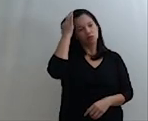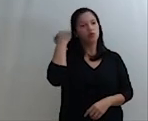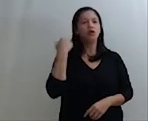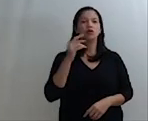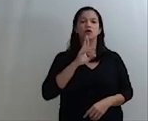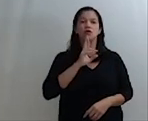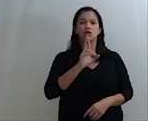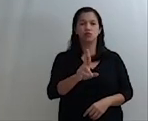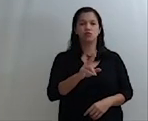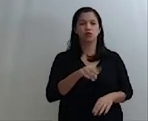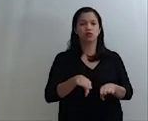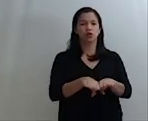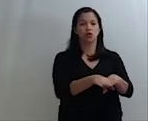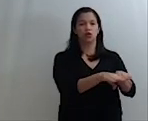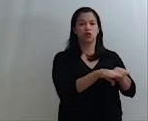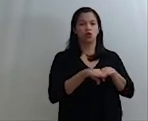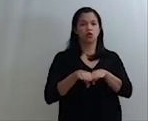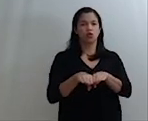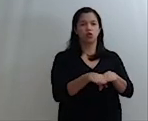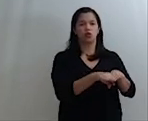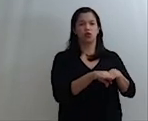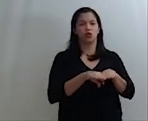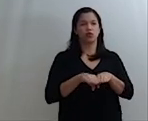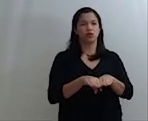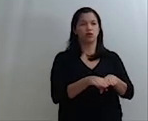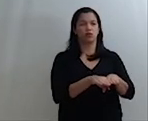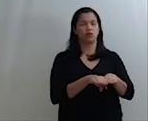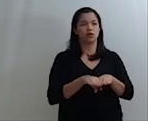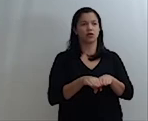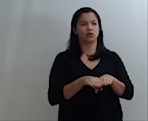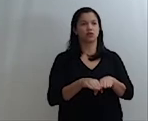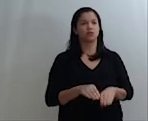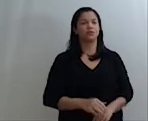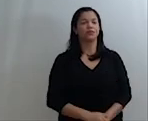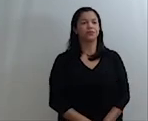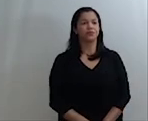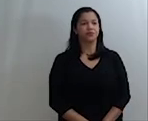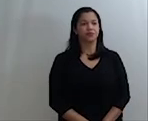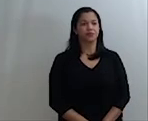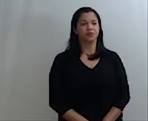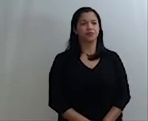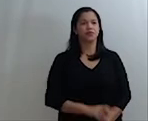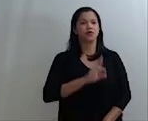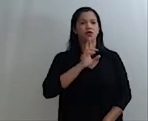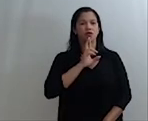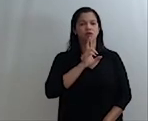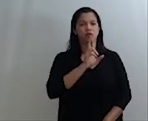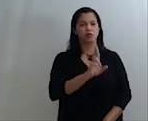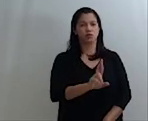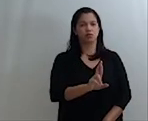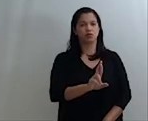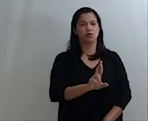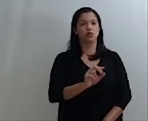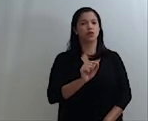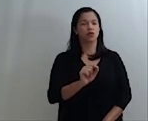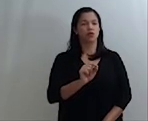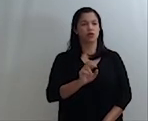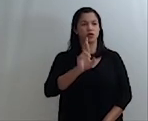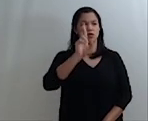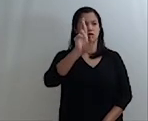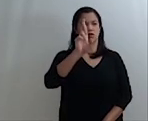unanimidade nos termos do voto do relator relatoria do ministro Rogério esqu